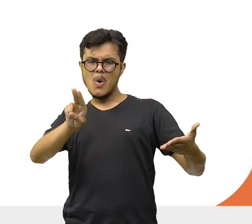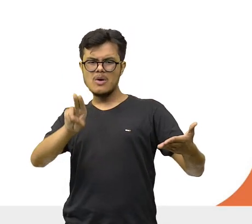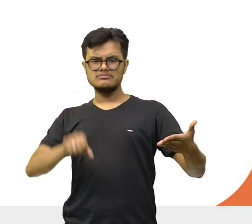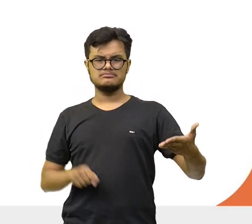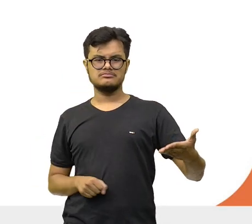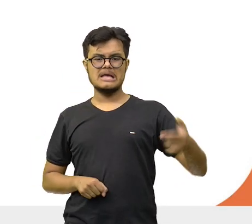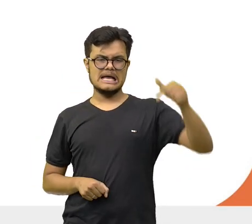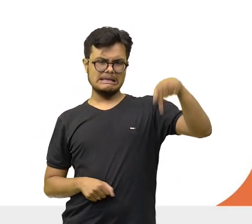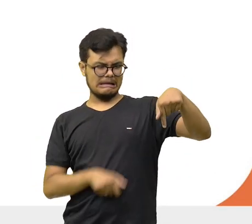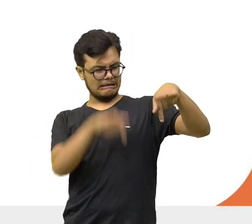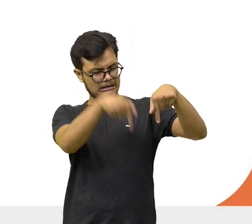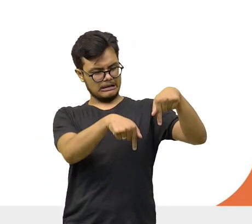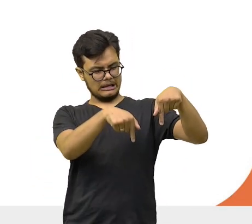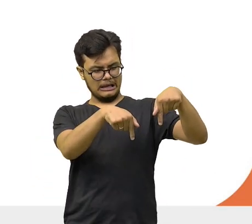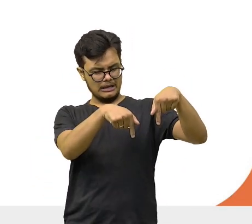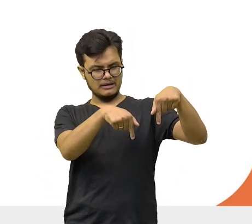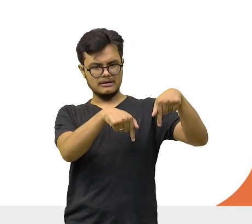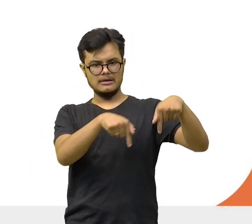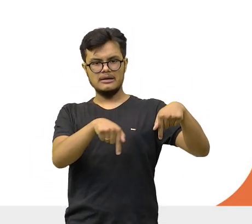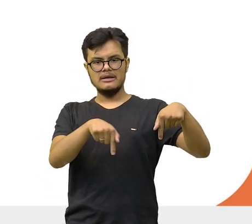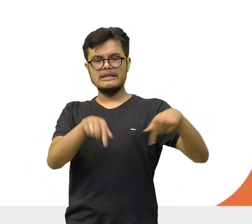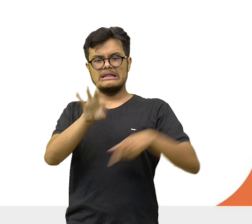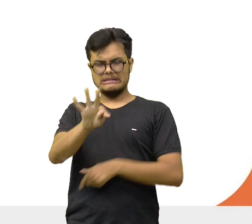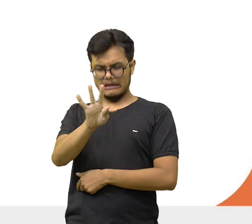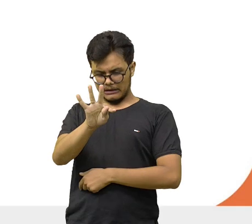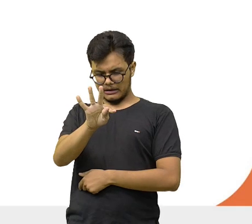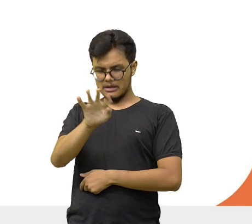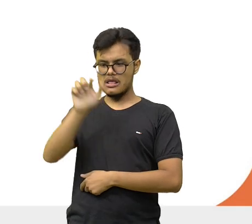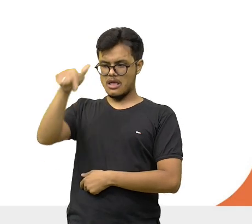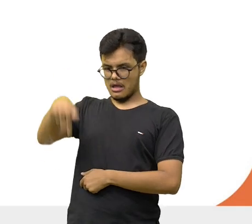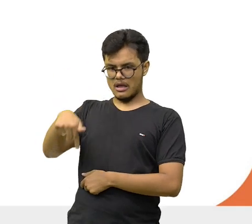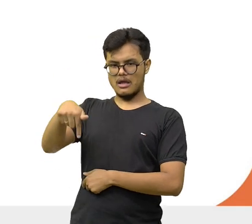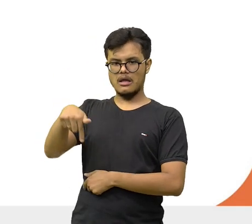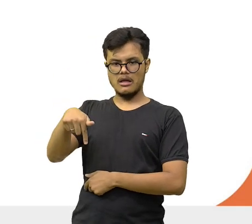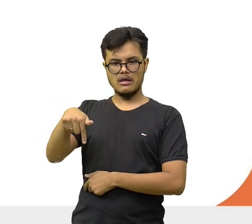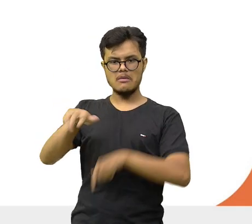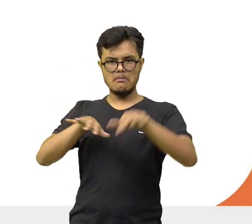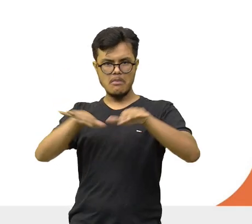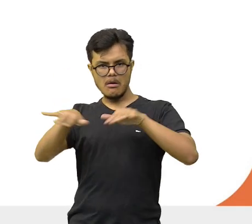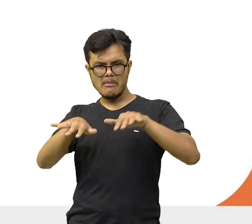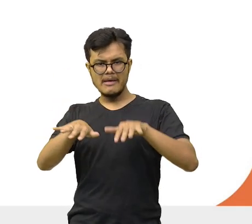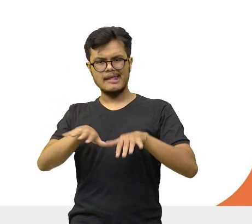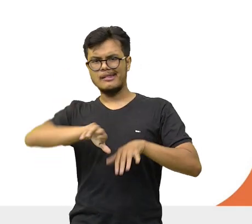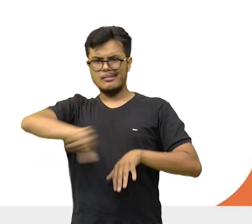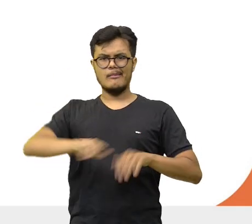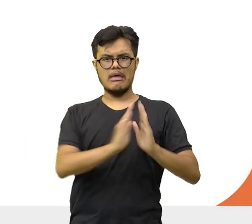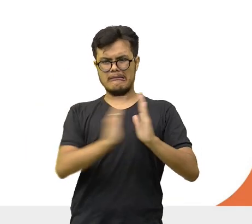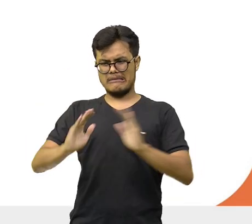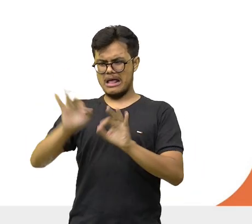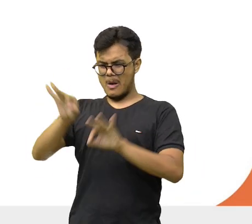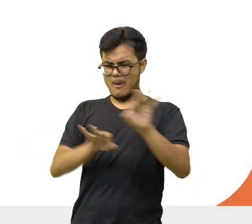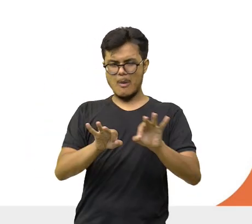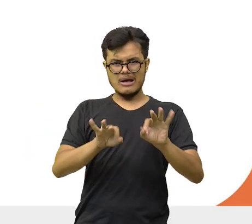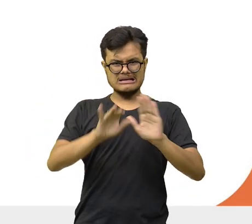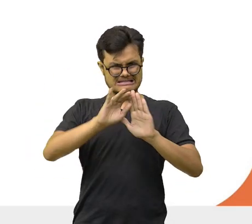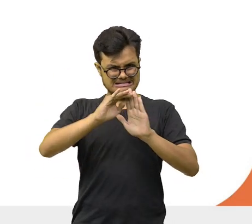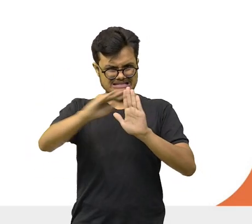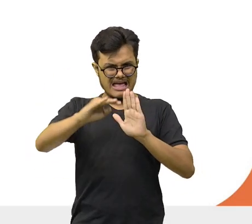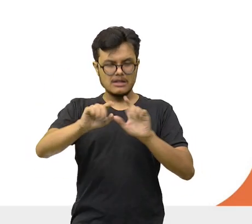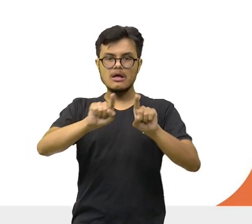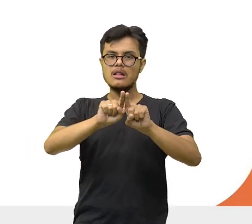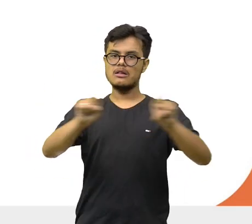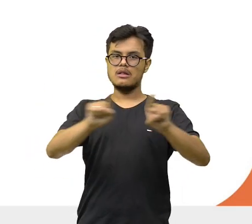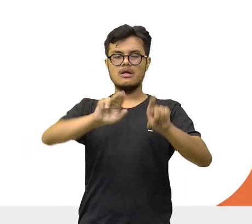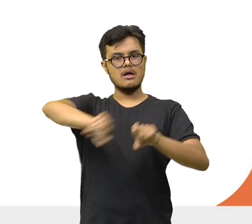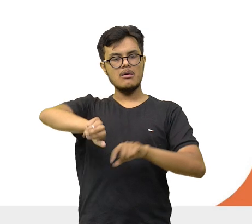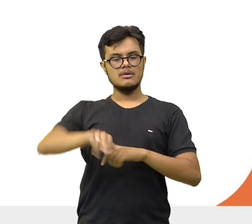quente, T de trabalho e Q frio. Não necessariamente nessa ordem. Uma possível combinação